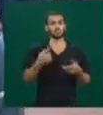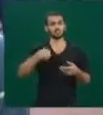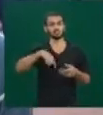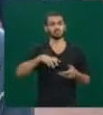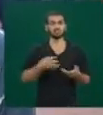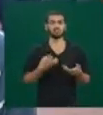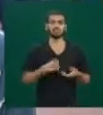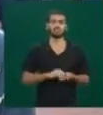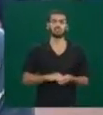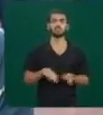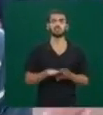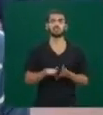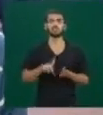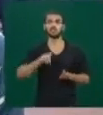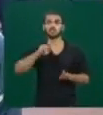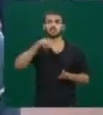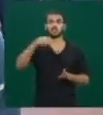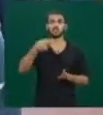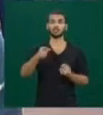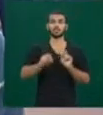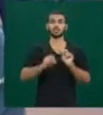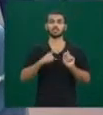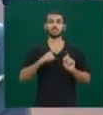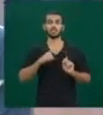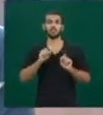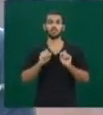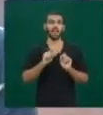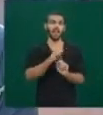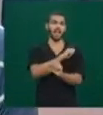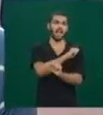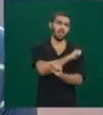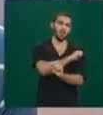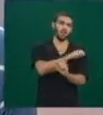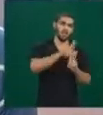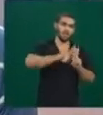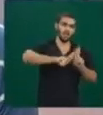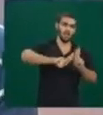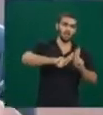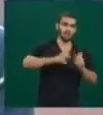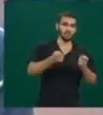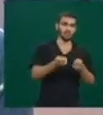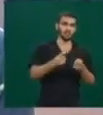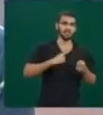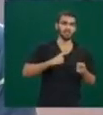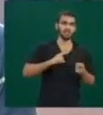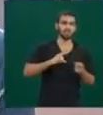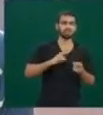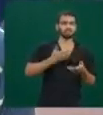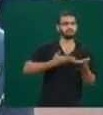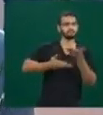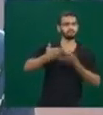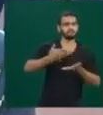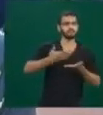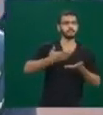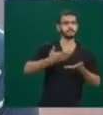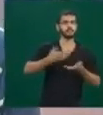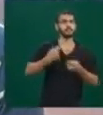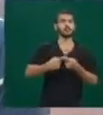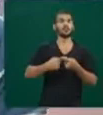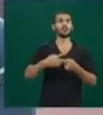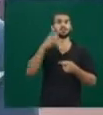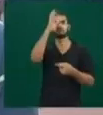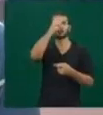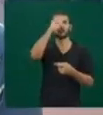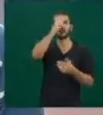E outro momento que nós temos é que nós estamos colocando o nosso aluno da UFO para fazer esse processo, é um acompanhamento. Aquilo que ele aprendeu em sala de